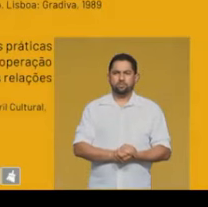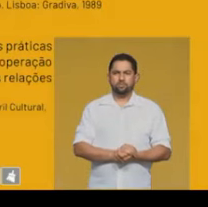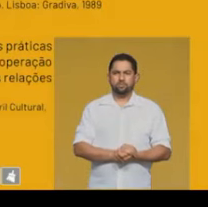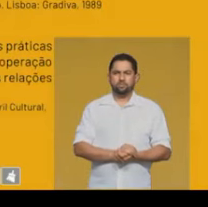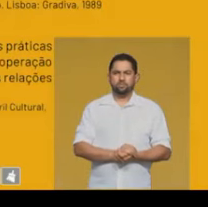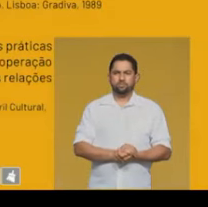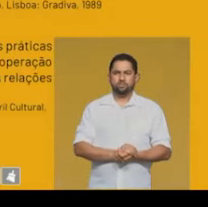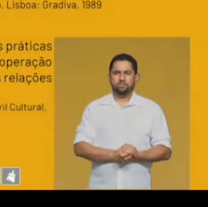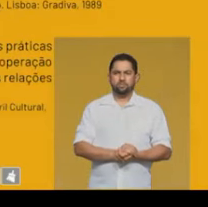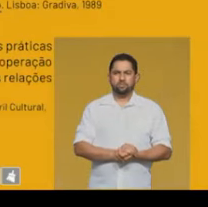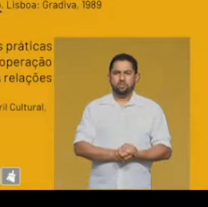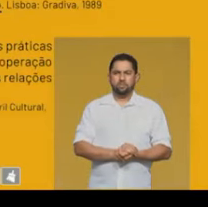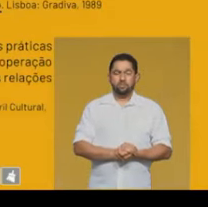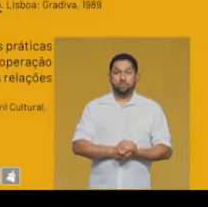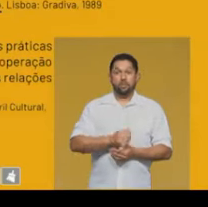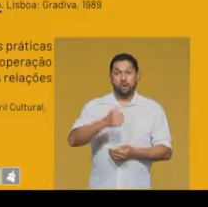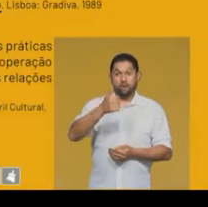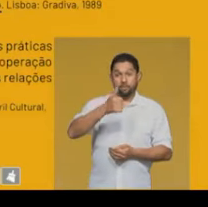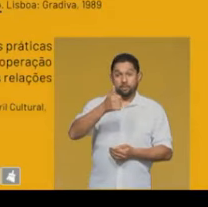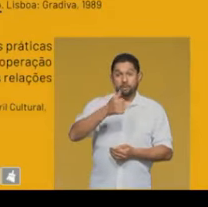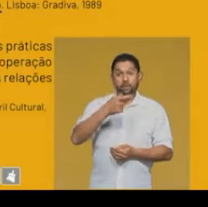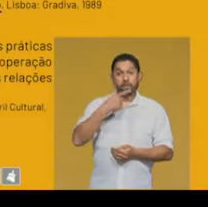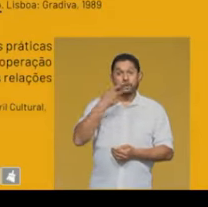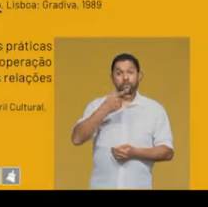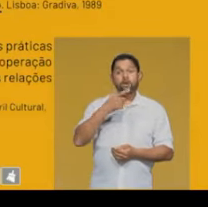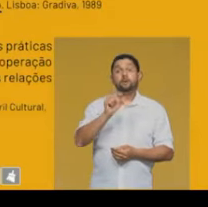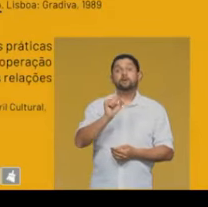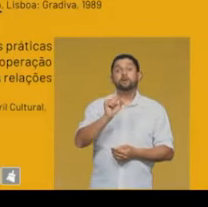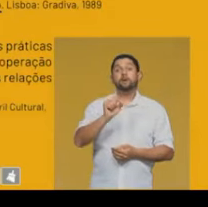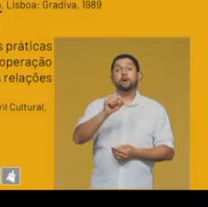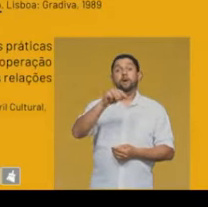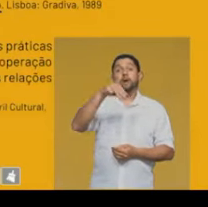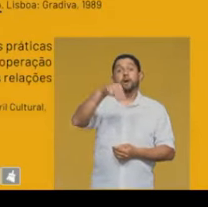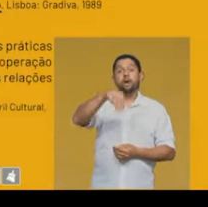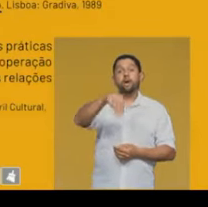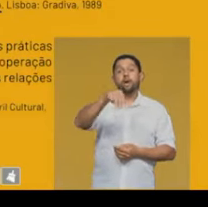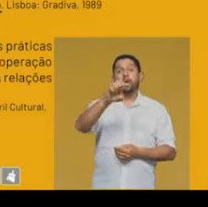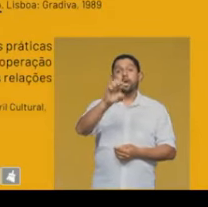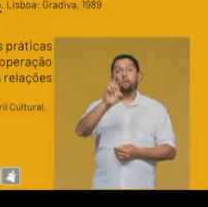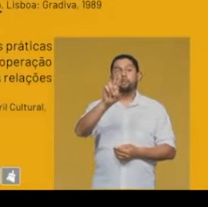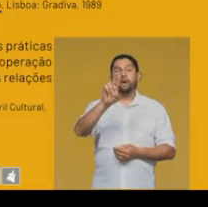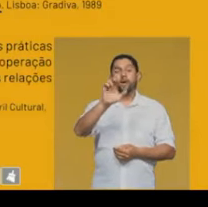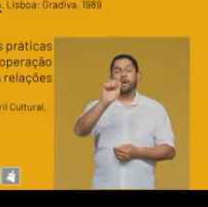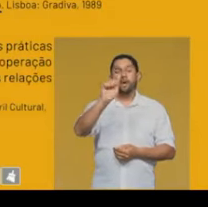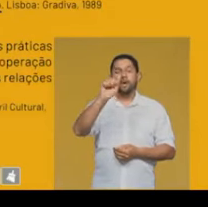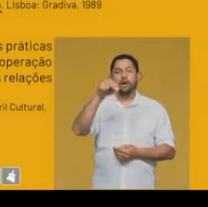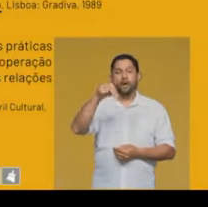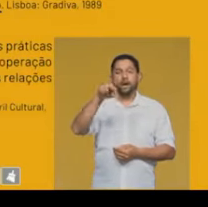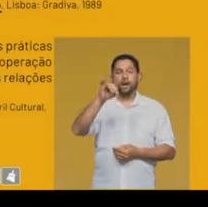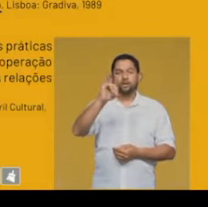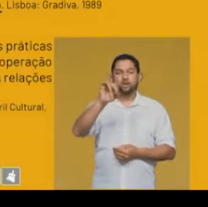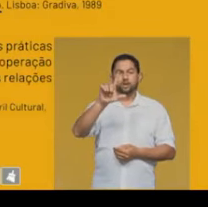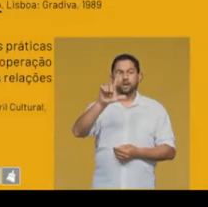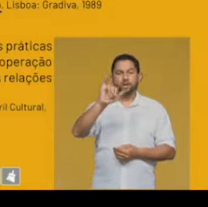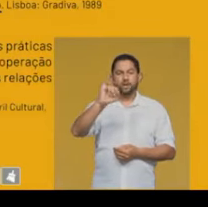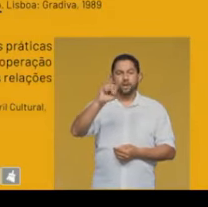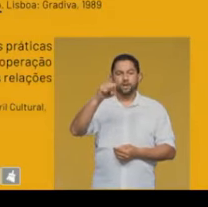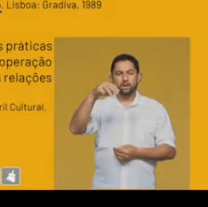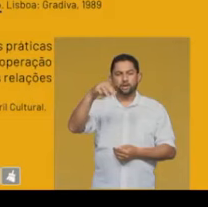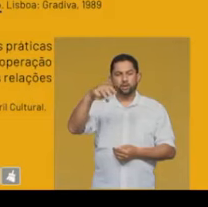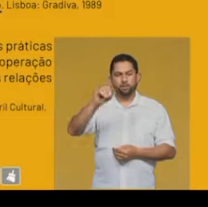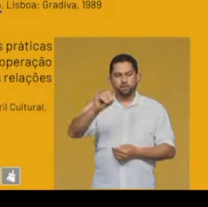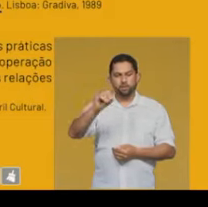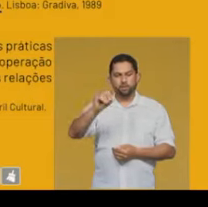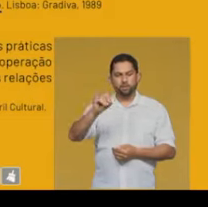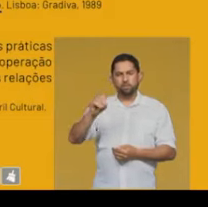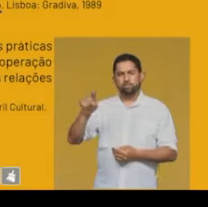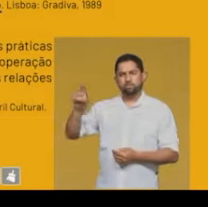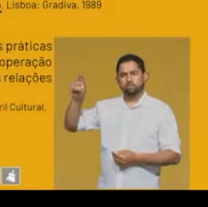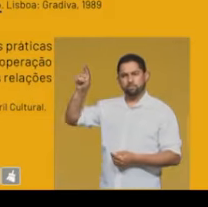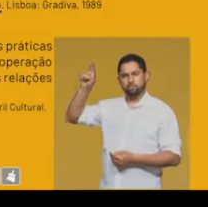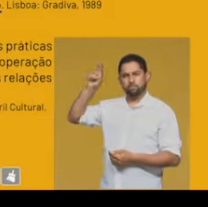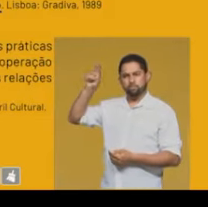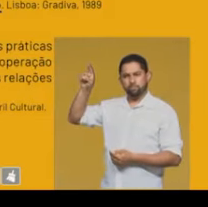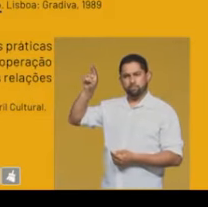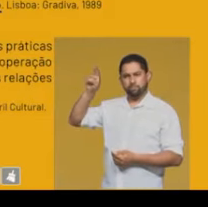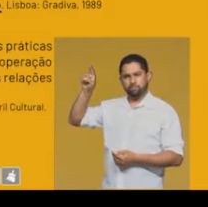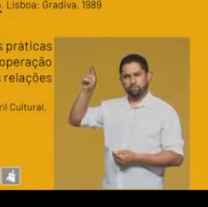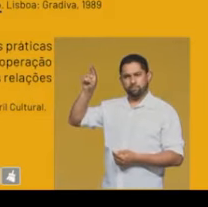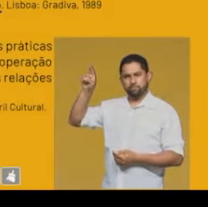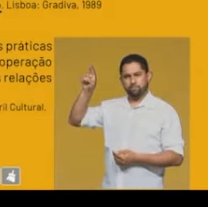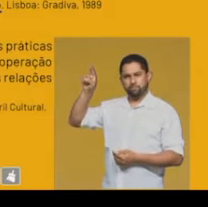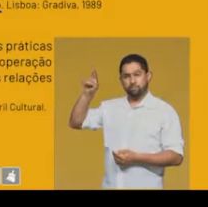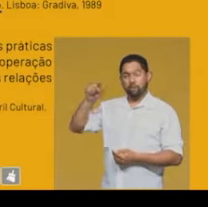vai estar falando o mercantilismo. O segundo texto é o livro A Riqueza